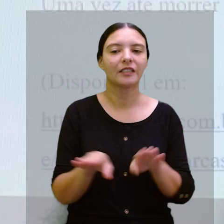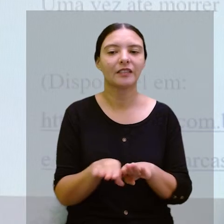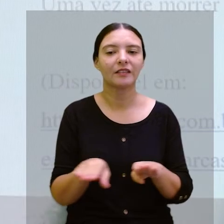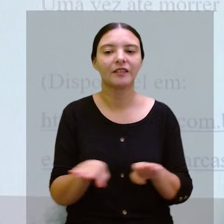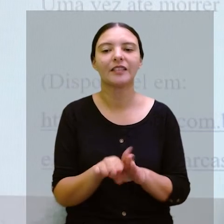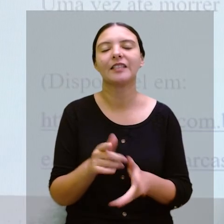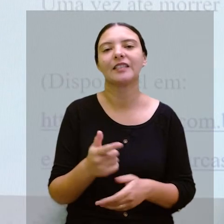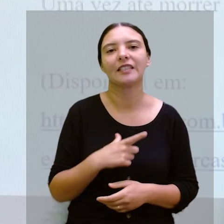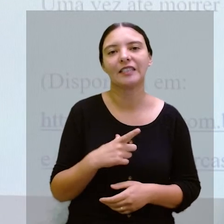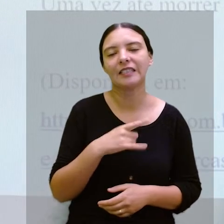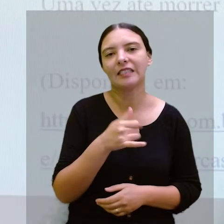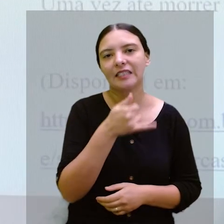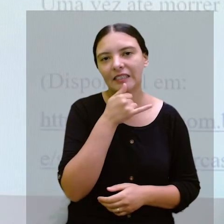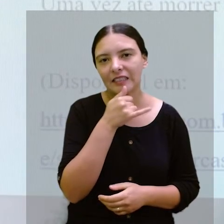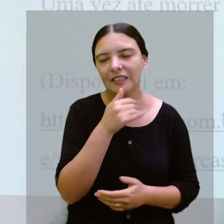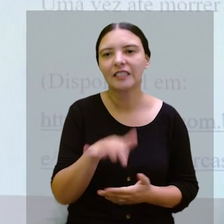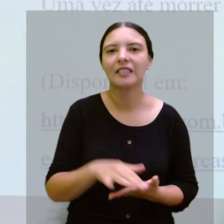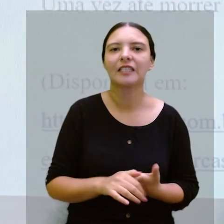passa por